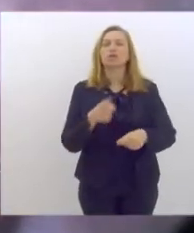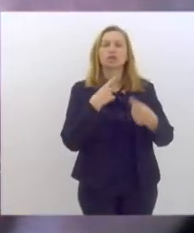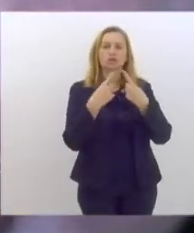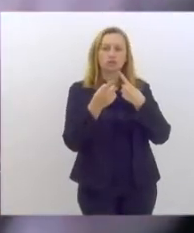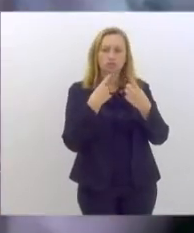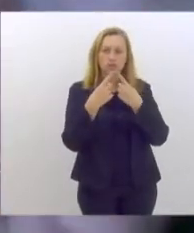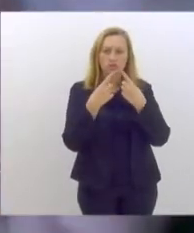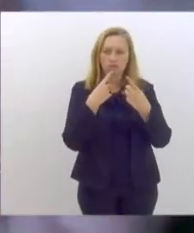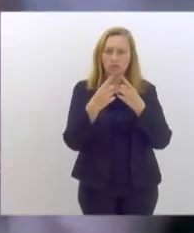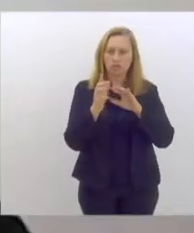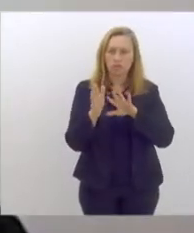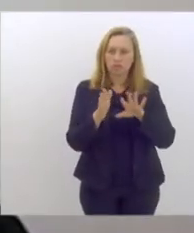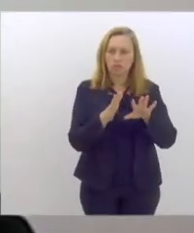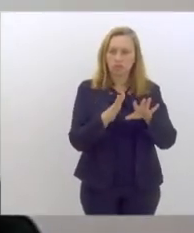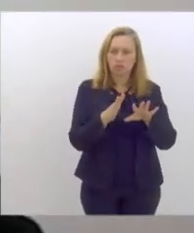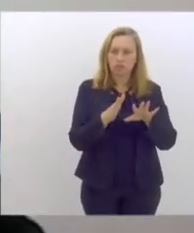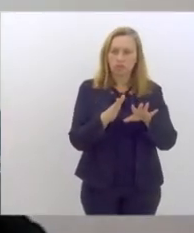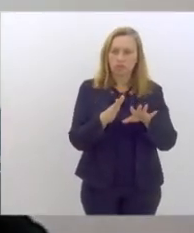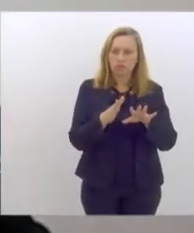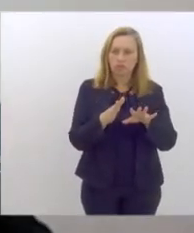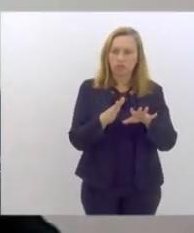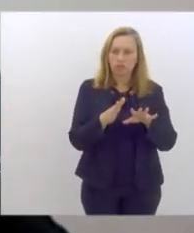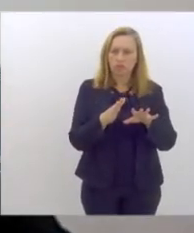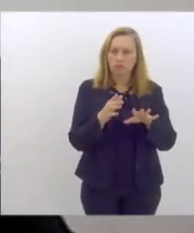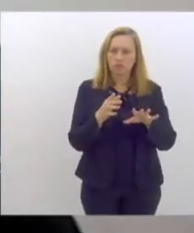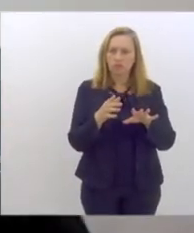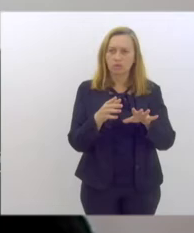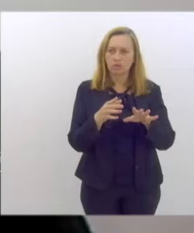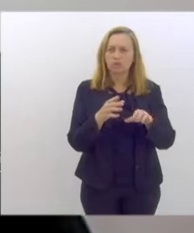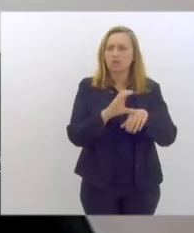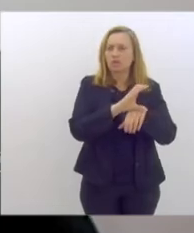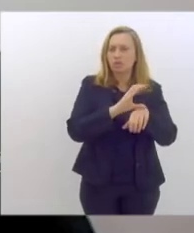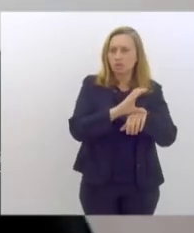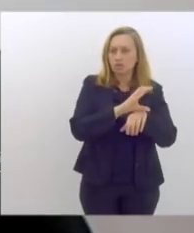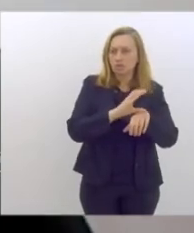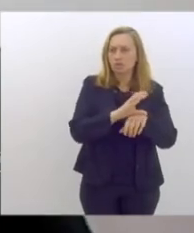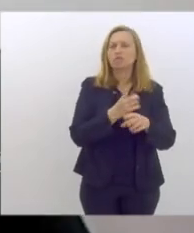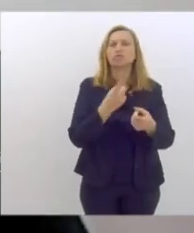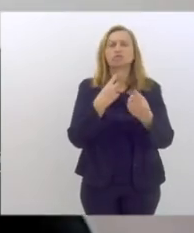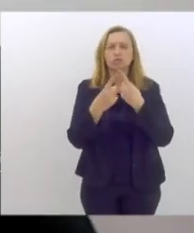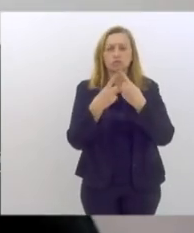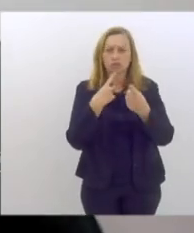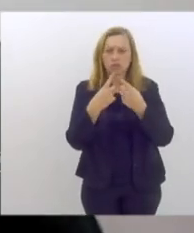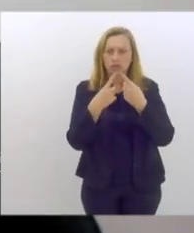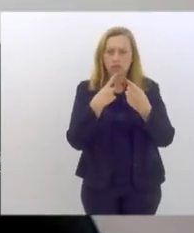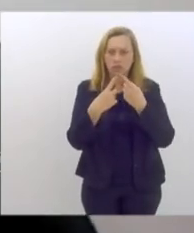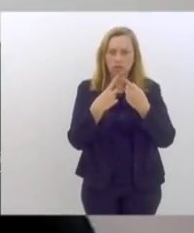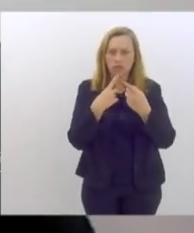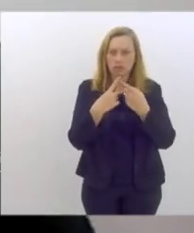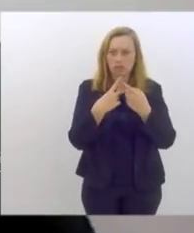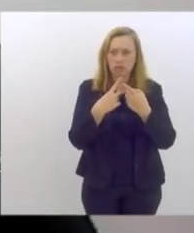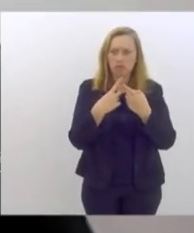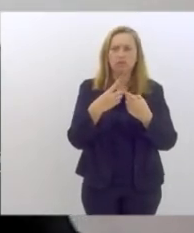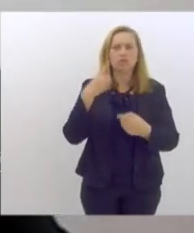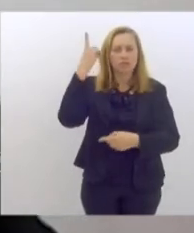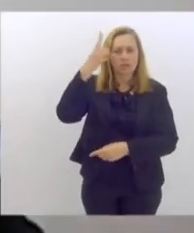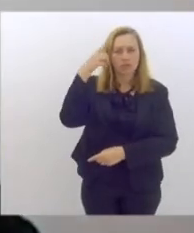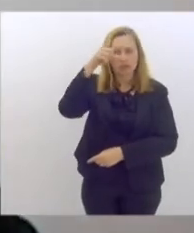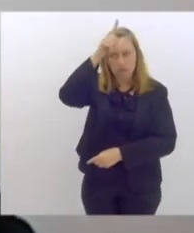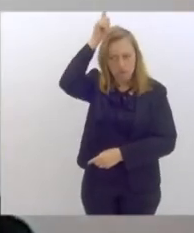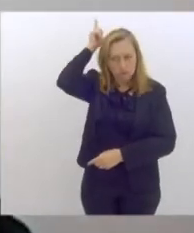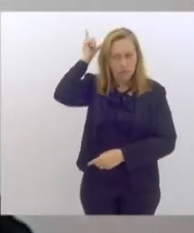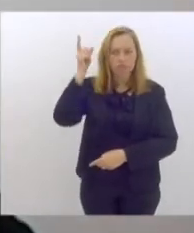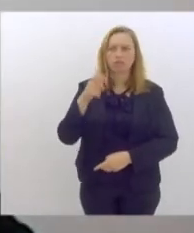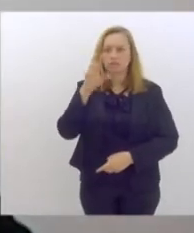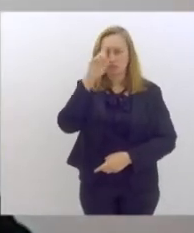discussão então aparecer aqui tá pela constitucionalidade em discussão para discutir ficado Luiz Paulo